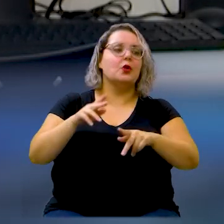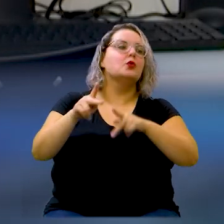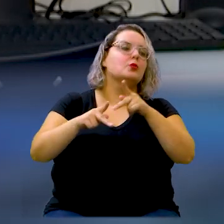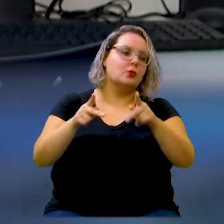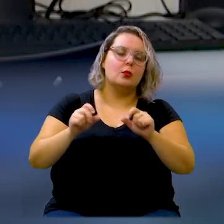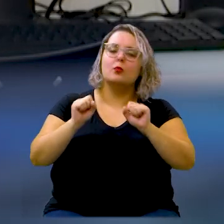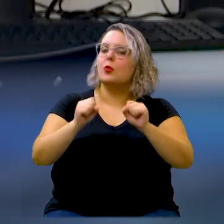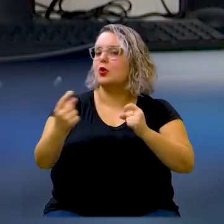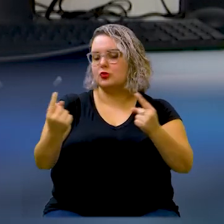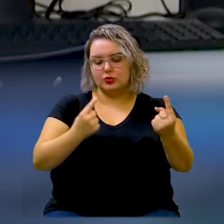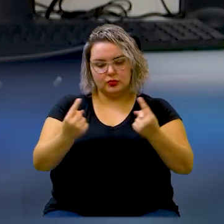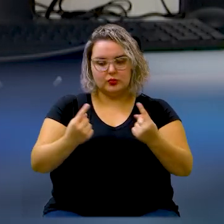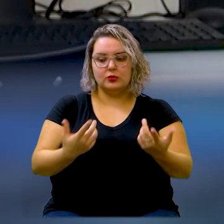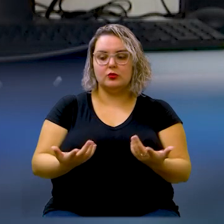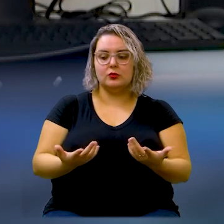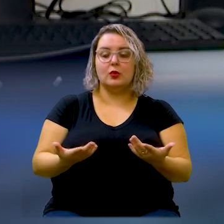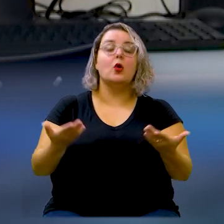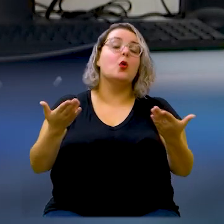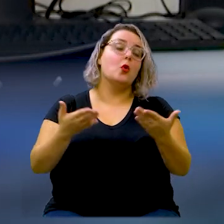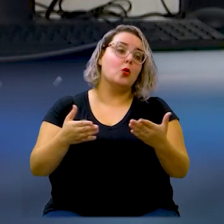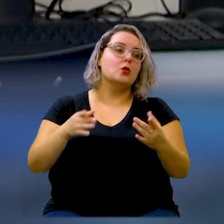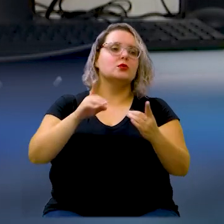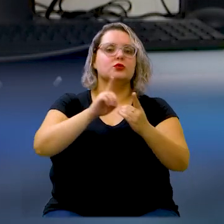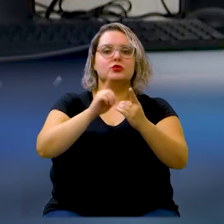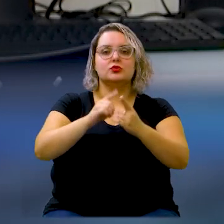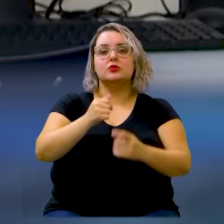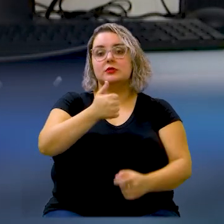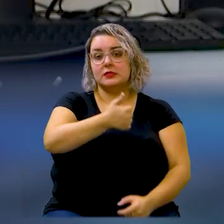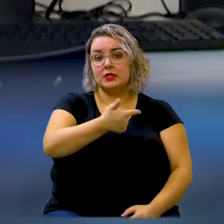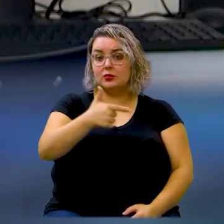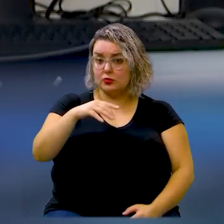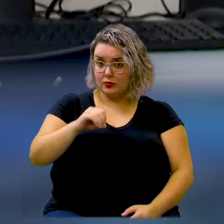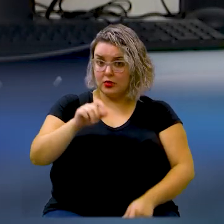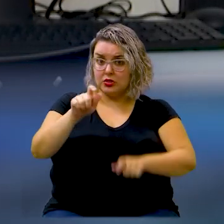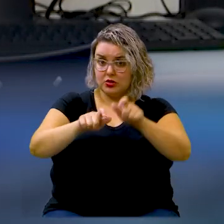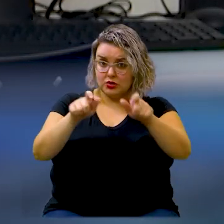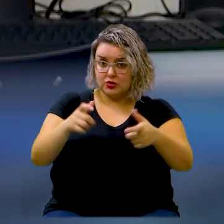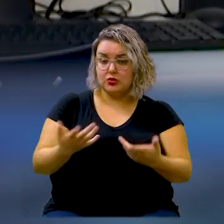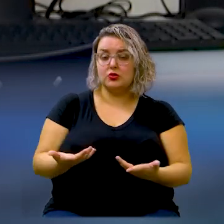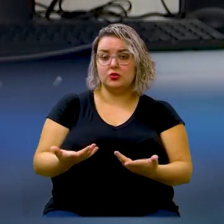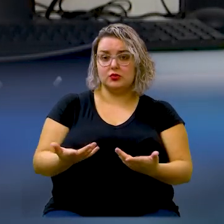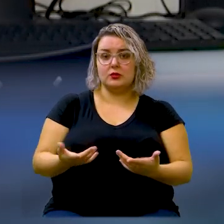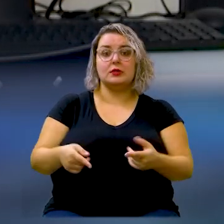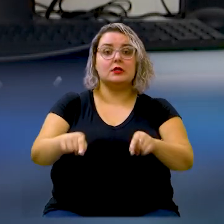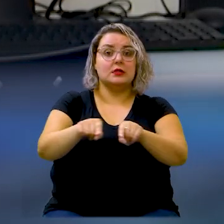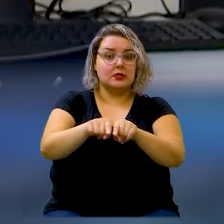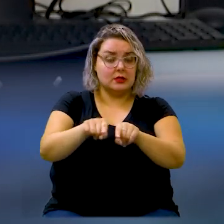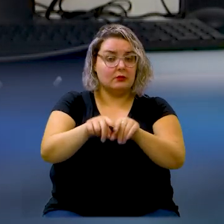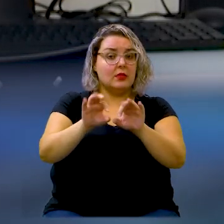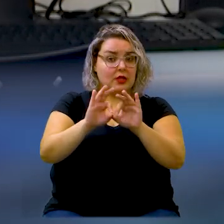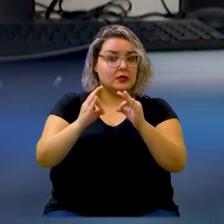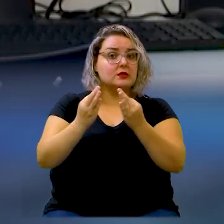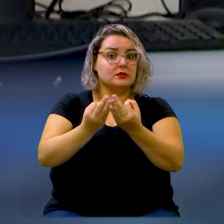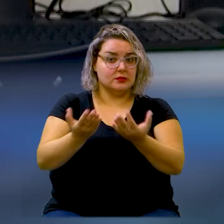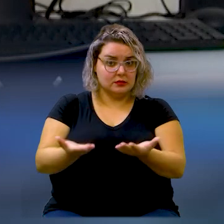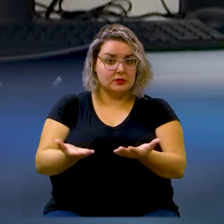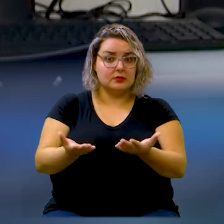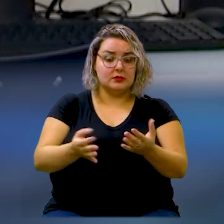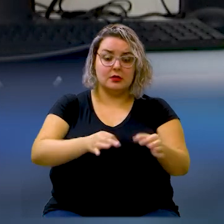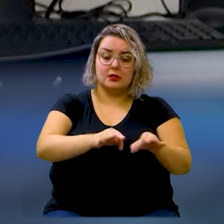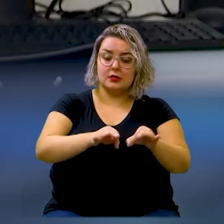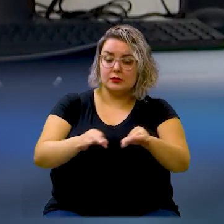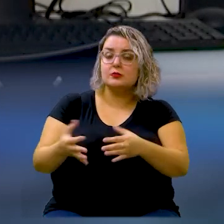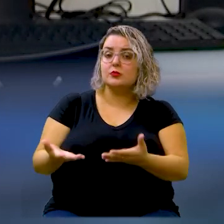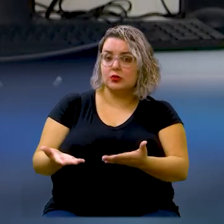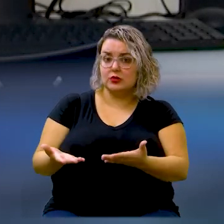então a pessoa pode procurar. Hoje nós atendemos 120 pessoas, né, indivíduos e também as suas famílias nesses